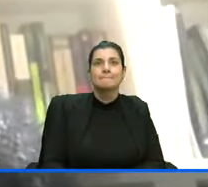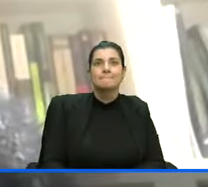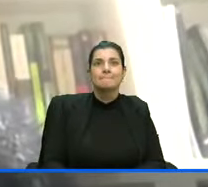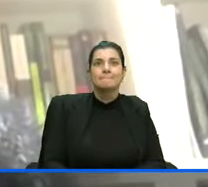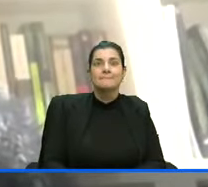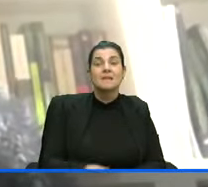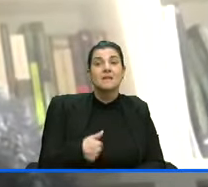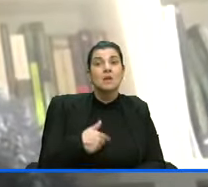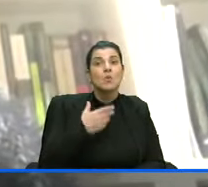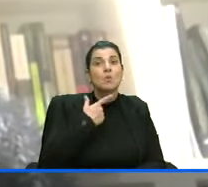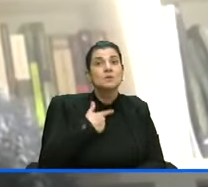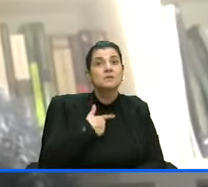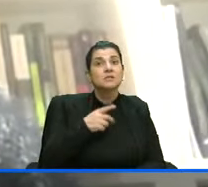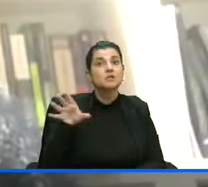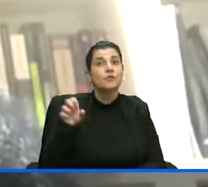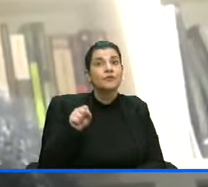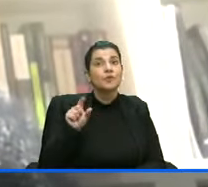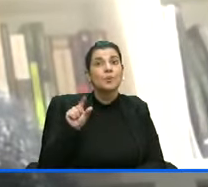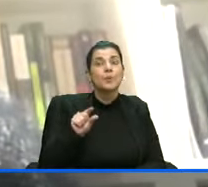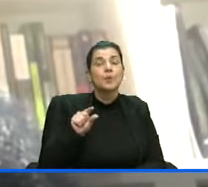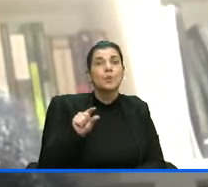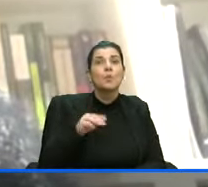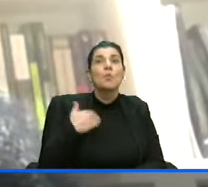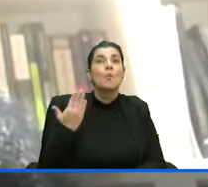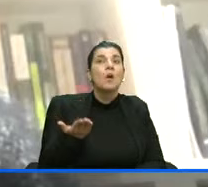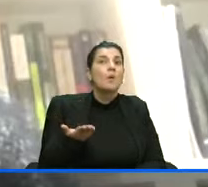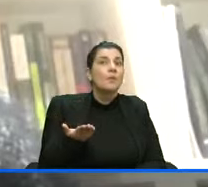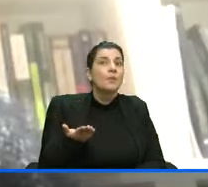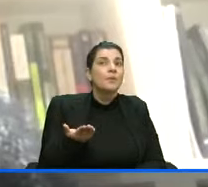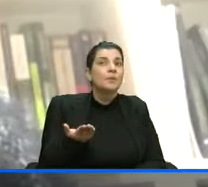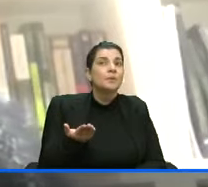um pouco também, né, quais são